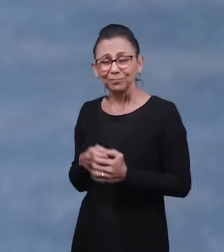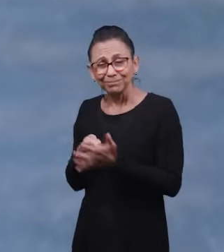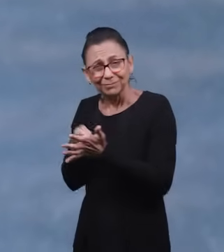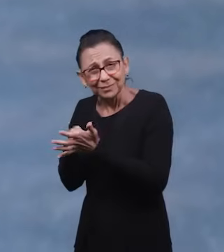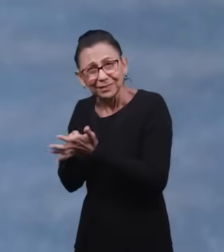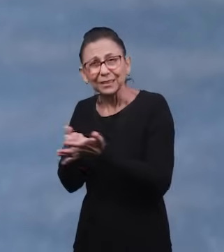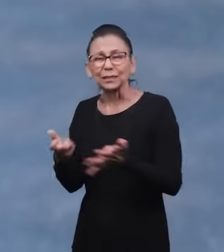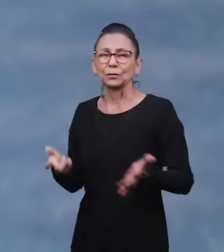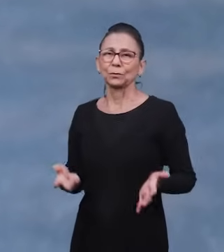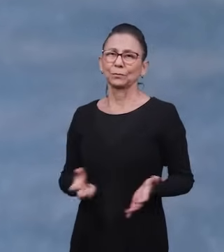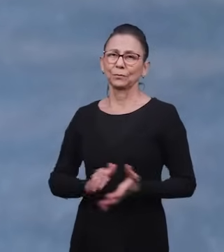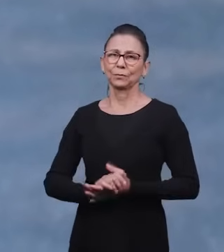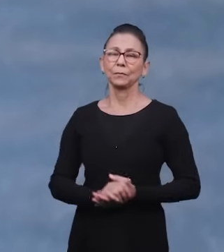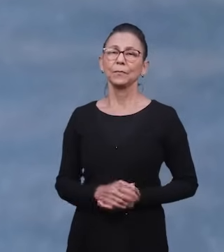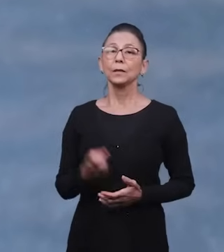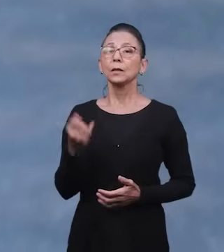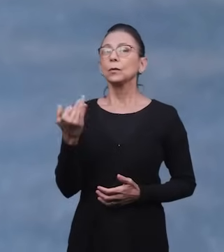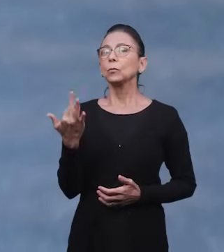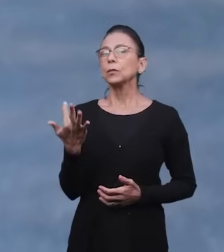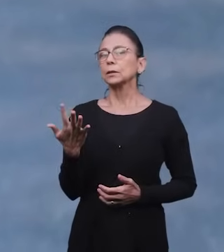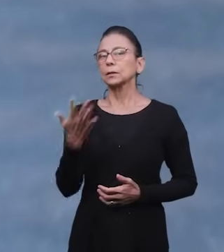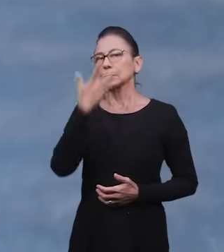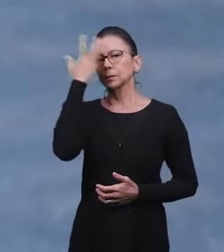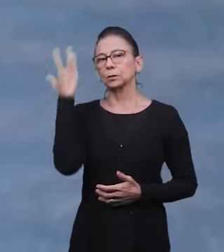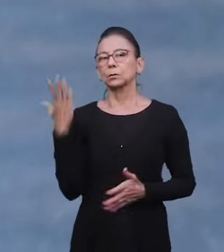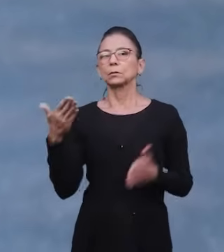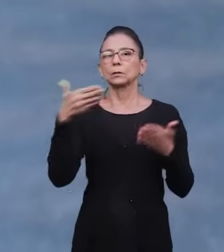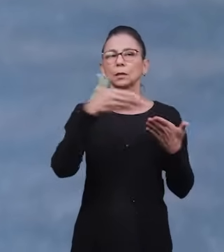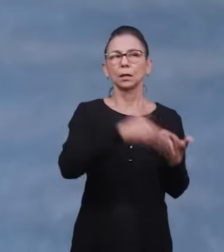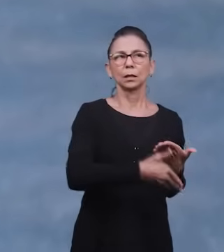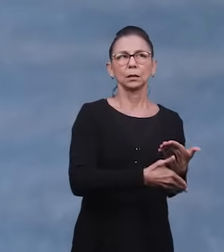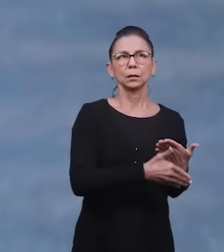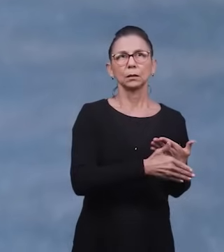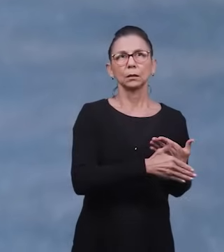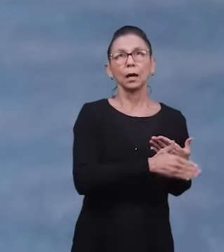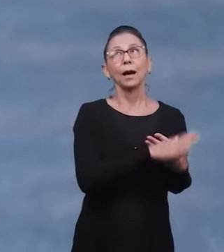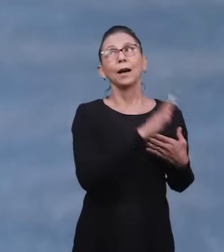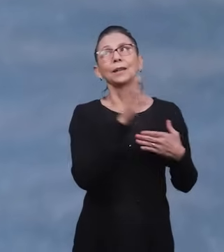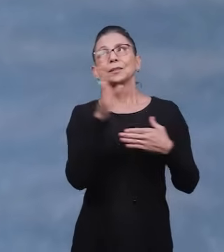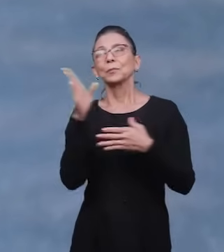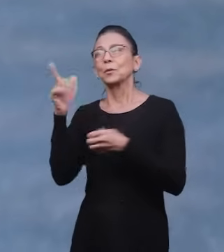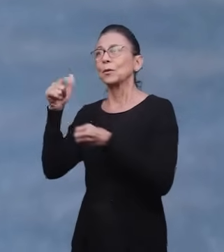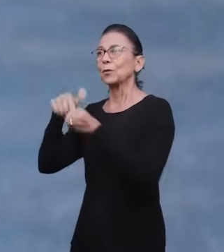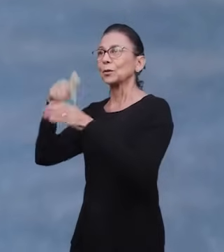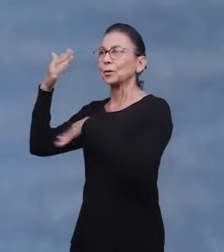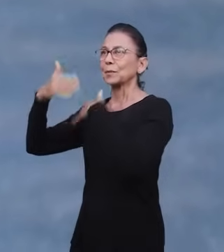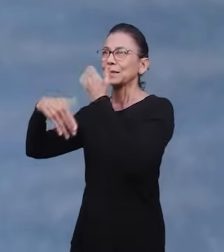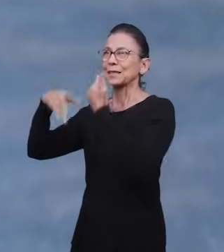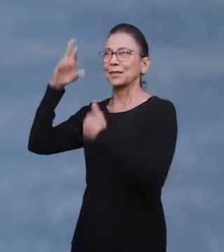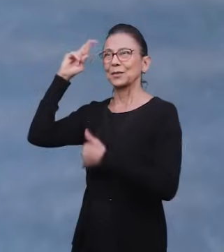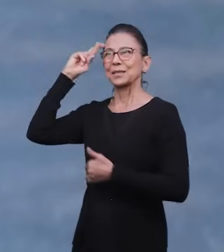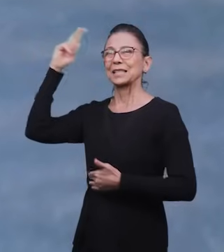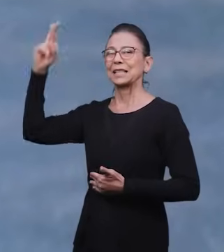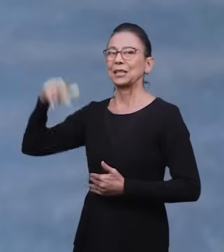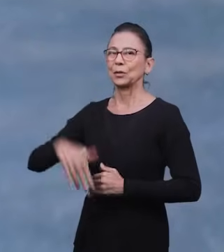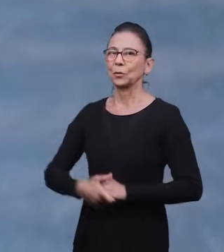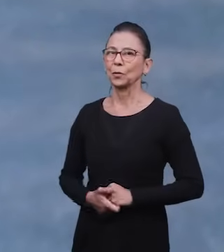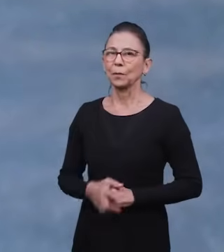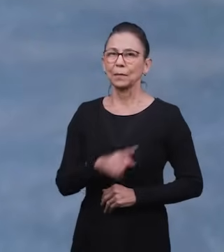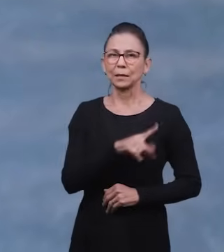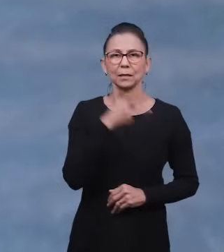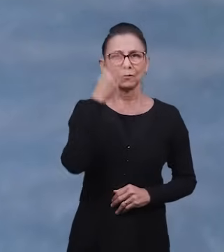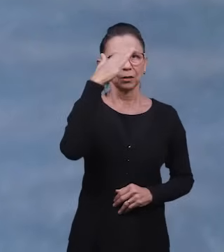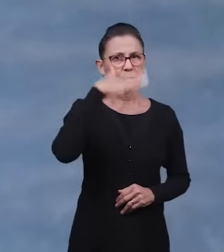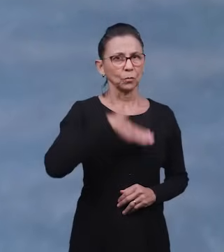estão lá. Quantas vezes saíram e voltaram? Ele não saiu por ali despregando aquilo que ele fez ou dizendo que tudo que